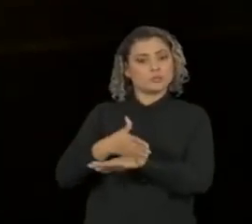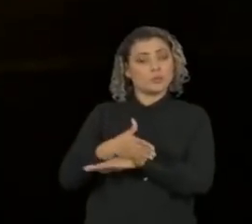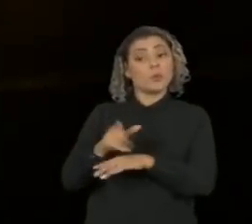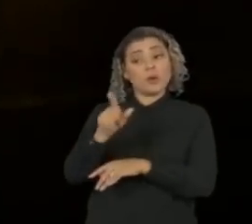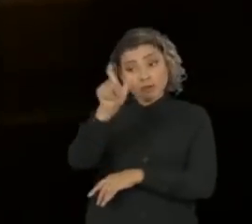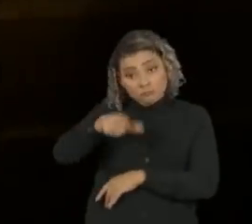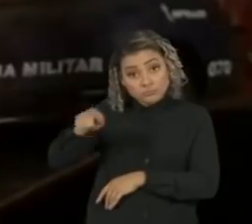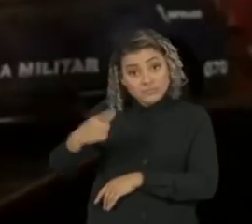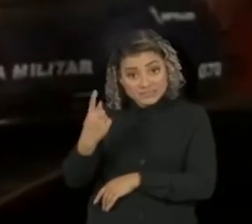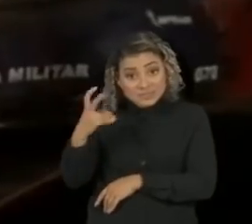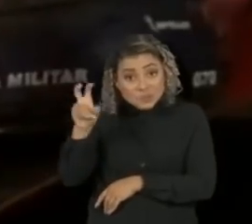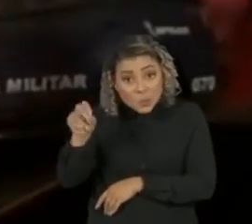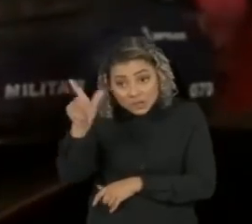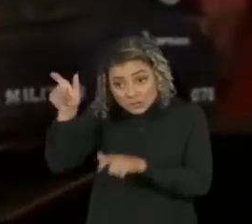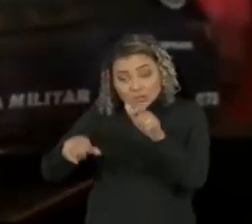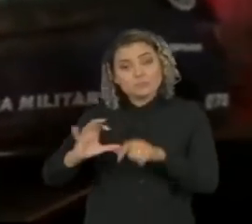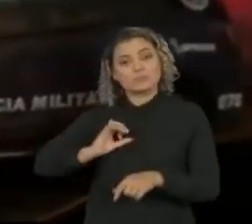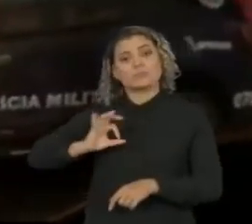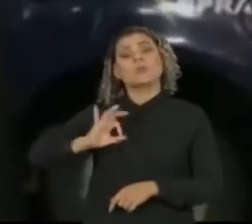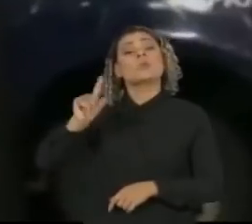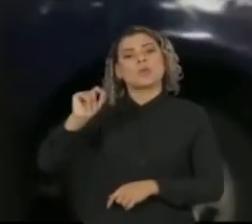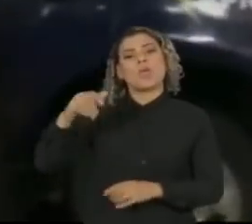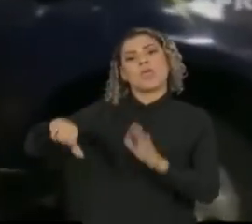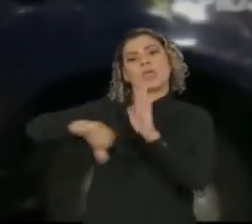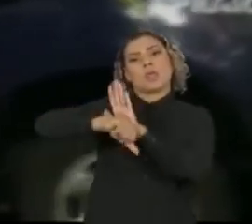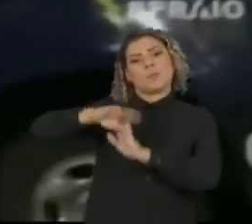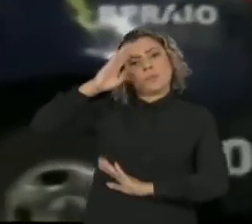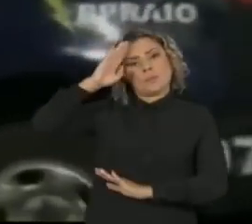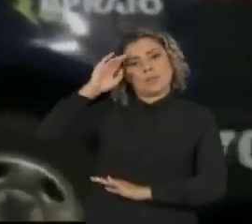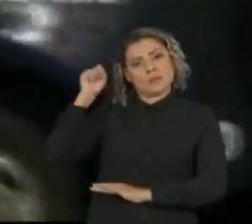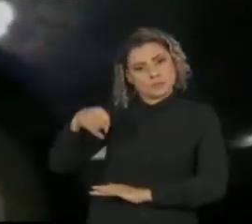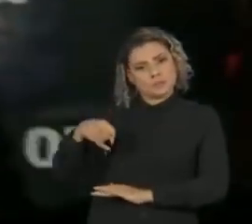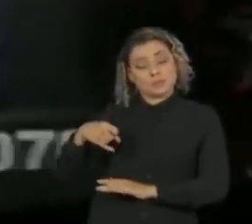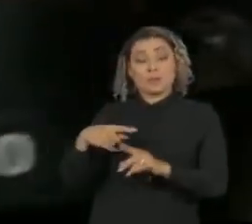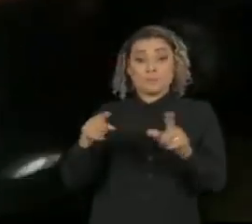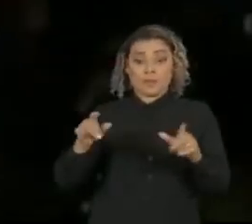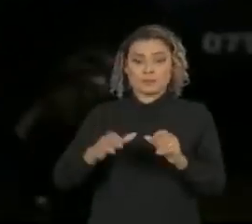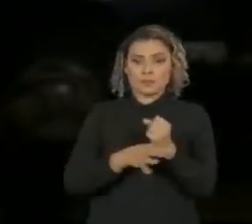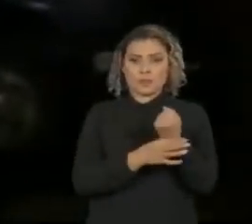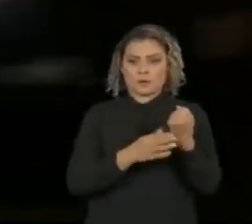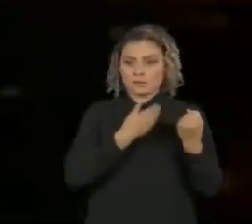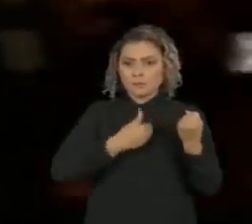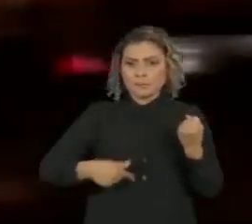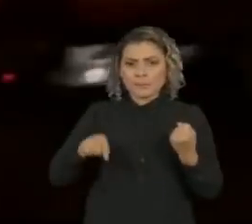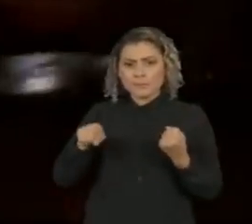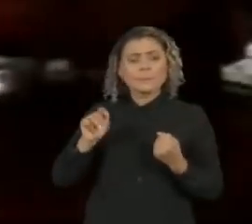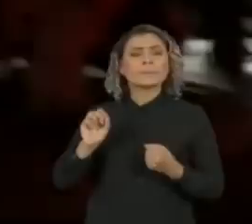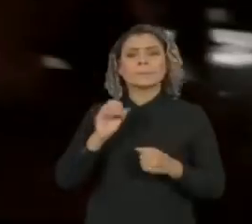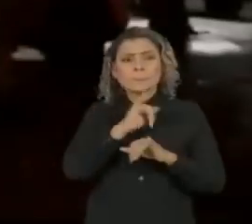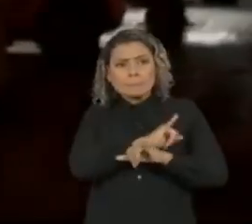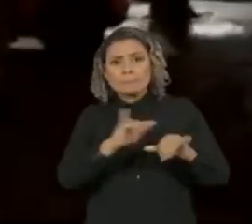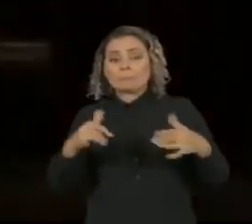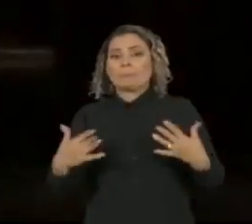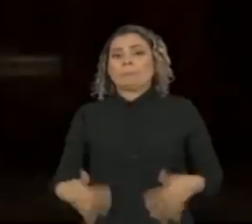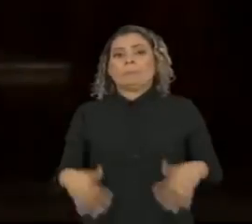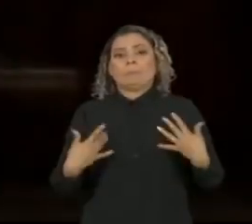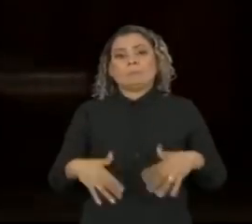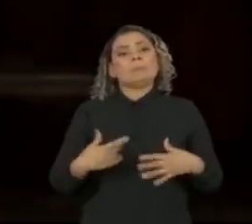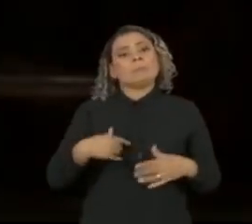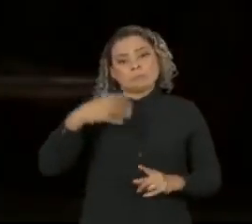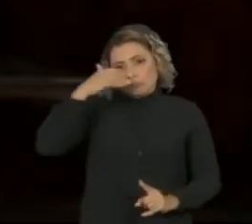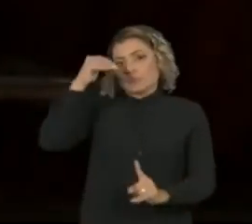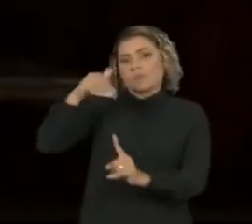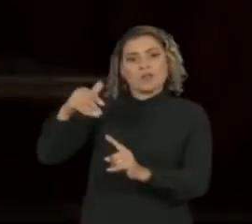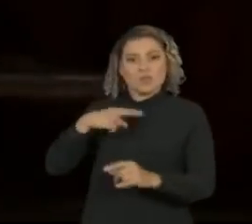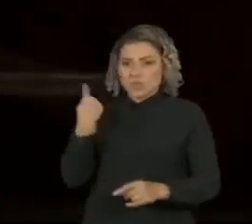poderão responder por crime militar. O secretário de Segurança do Estado acusou policiais pelo motim e disse que não